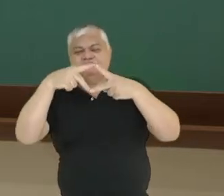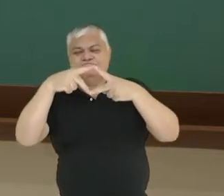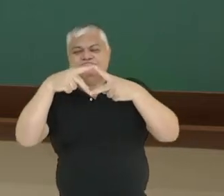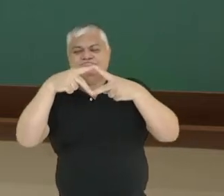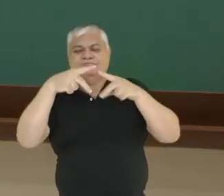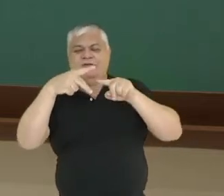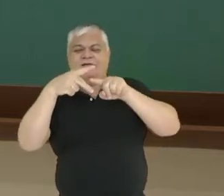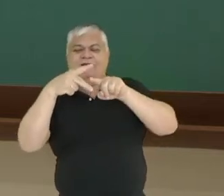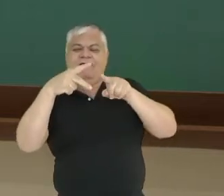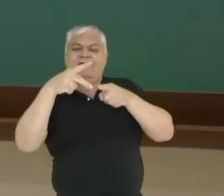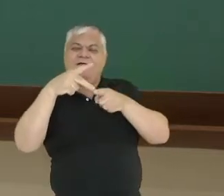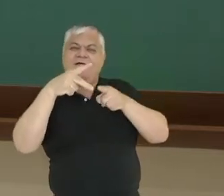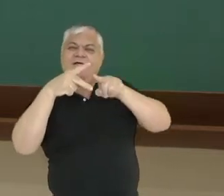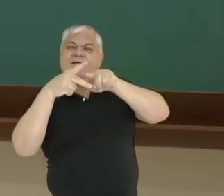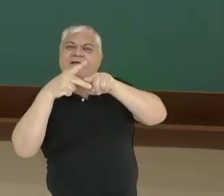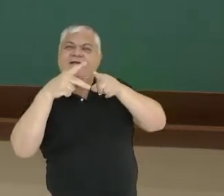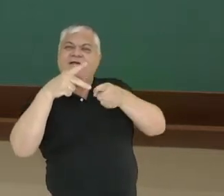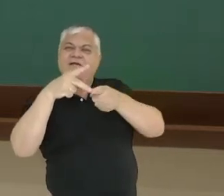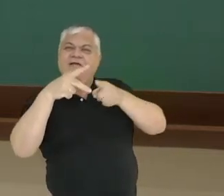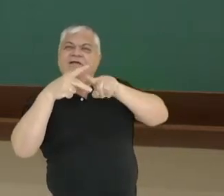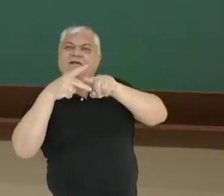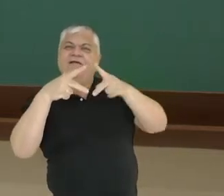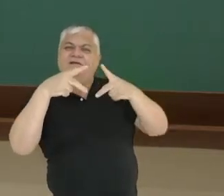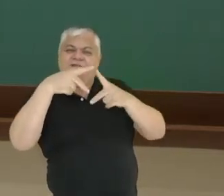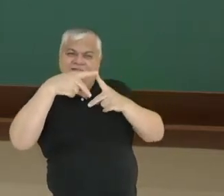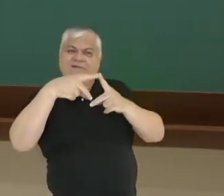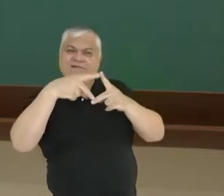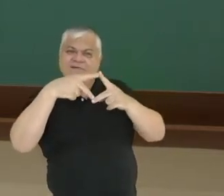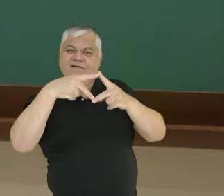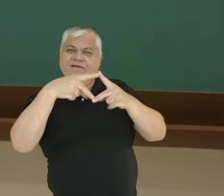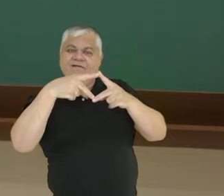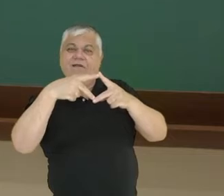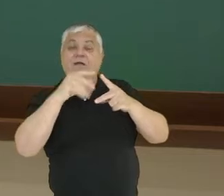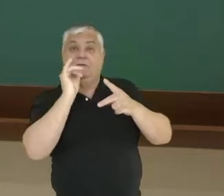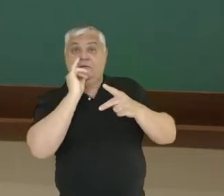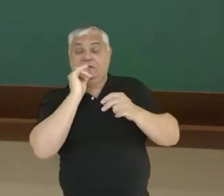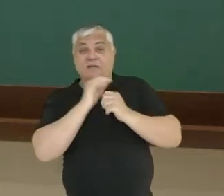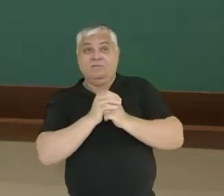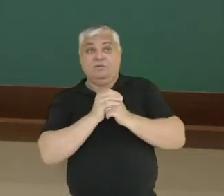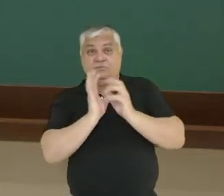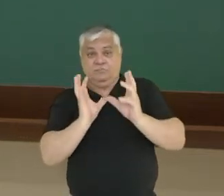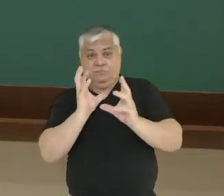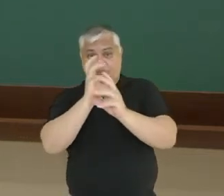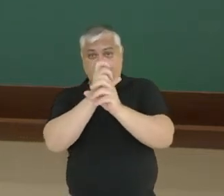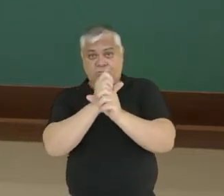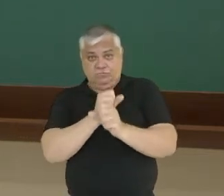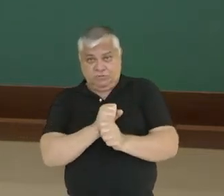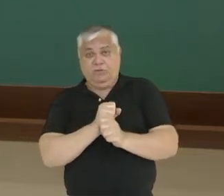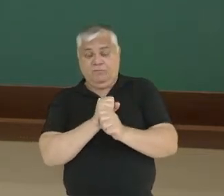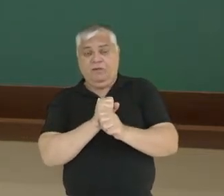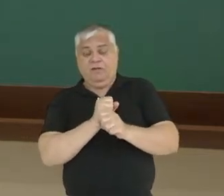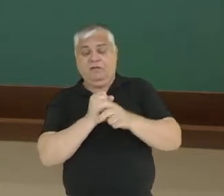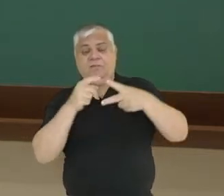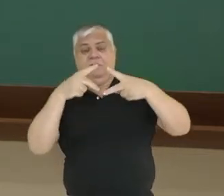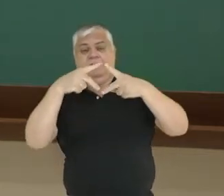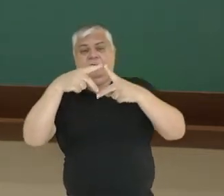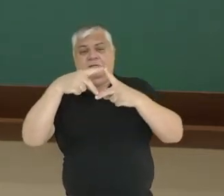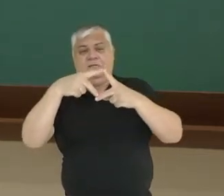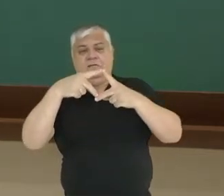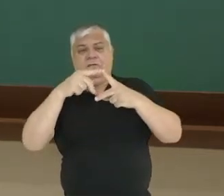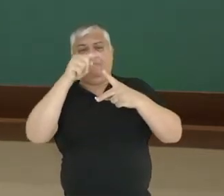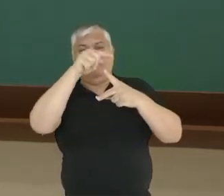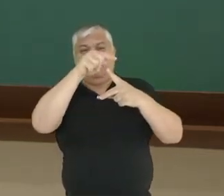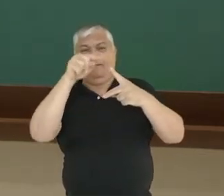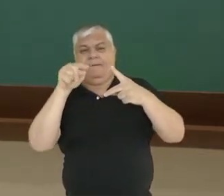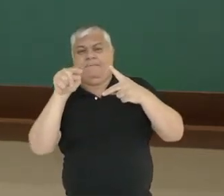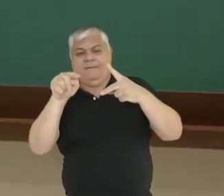com relação aos outros vértices. Quando eu for somar esses ângulos externos